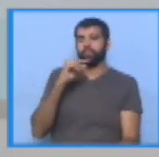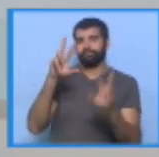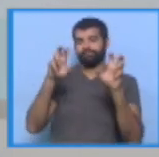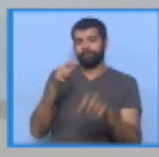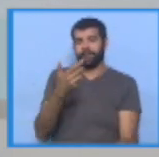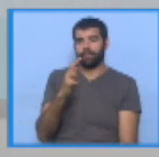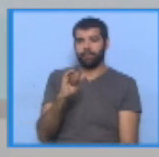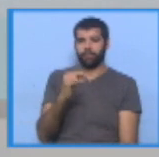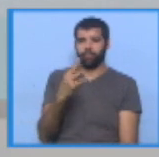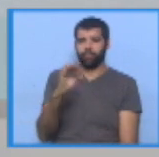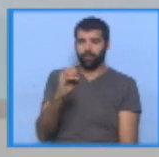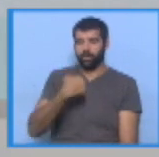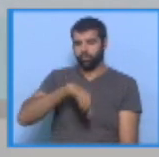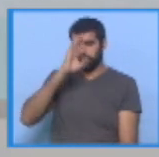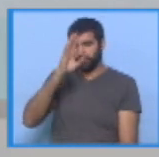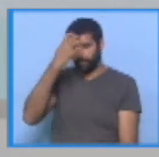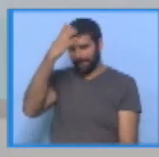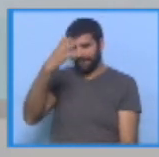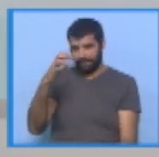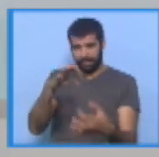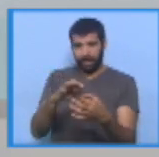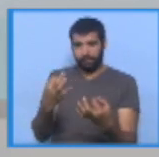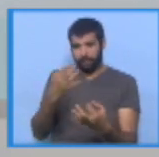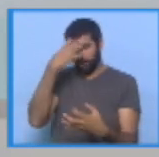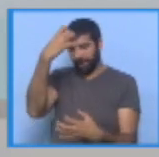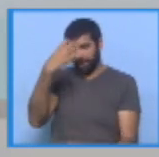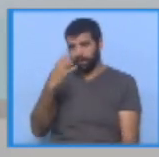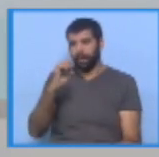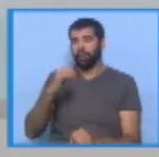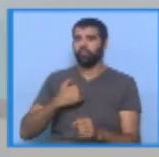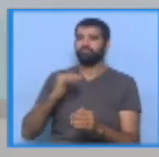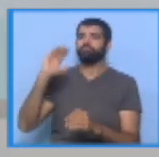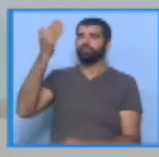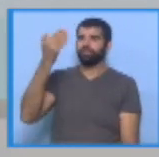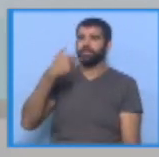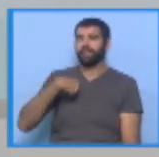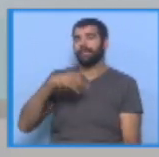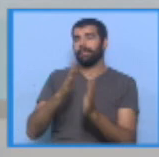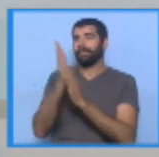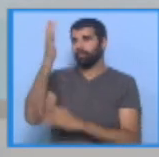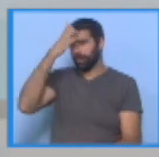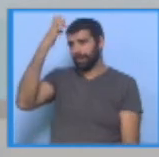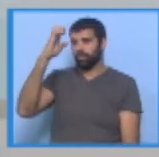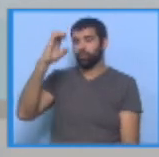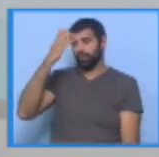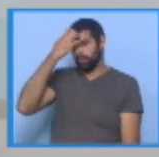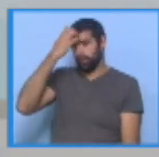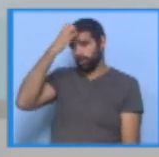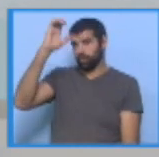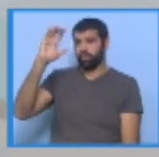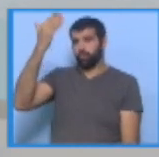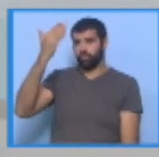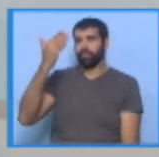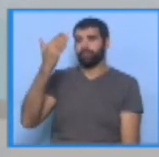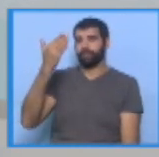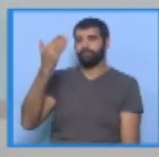que a majestade está associada aos reis, aos grandes. Obviamente Deus é o rei é o Rei dos Reis, é o Rei